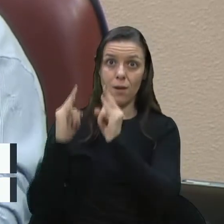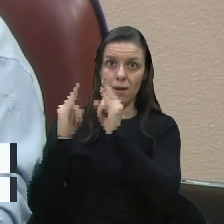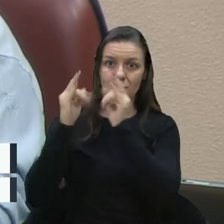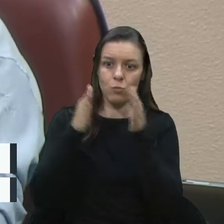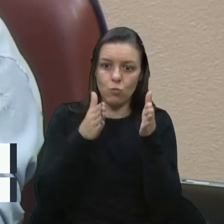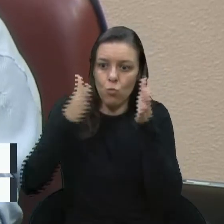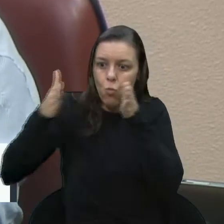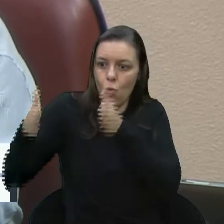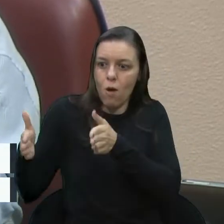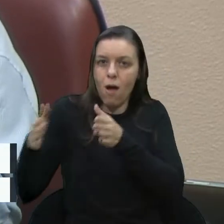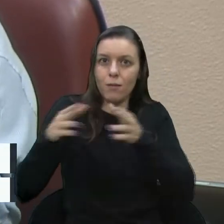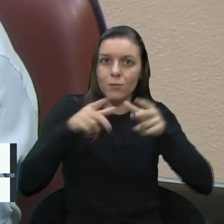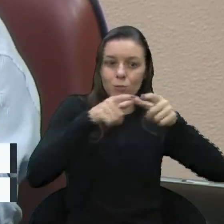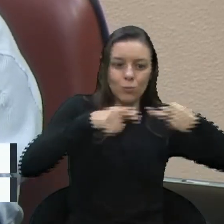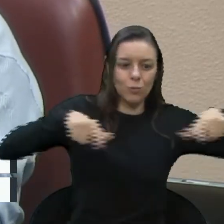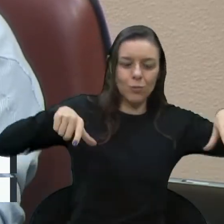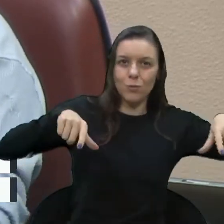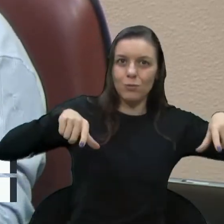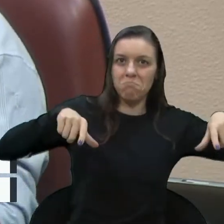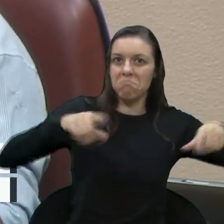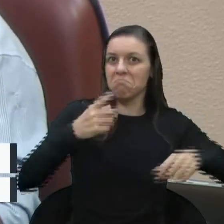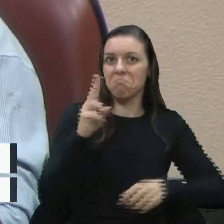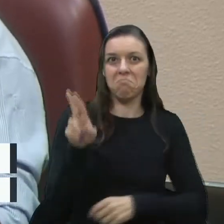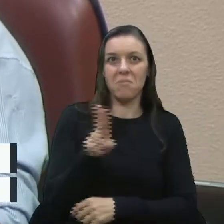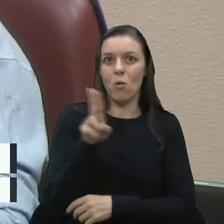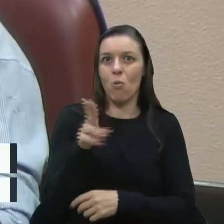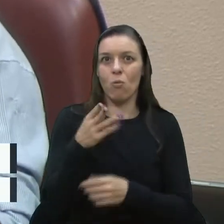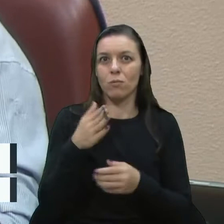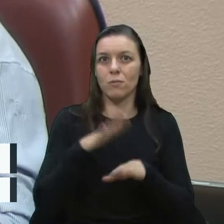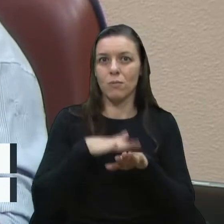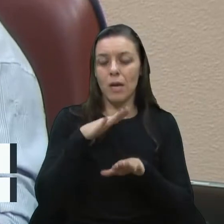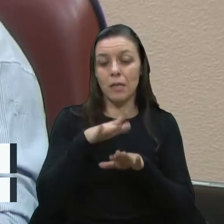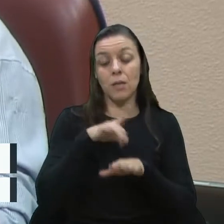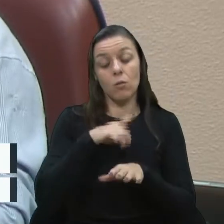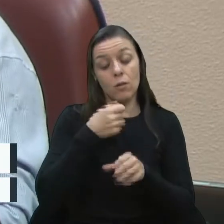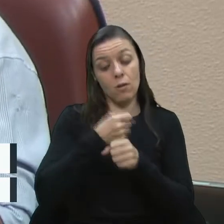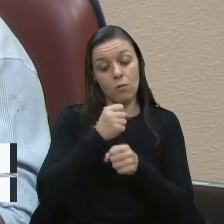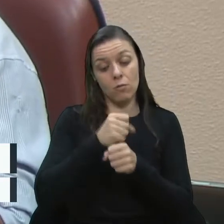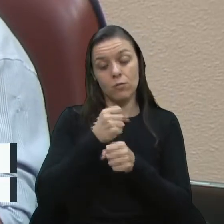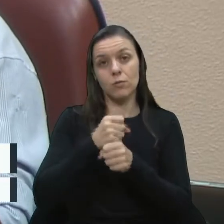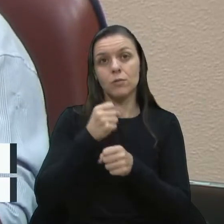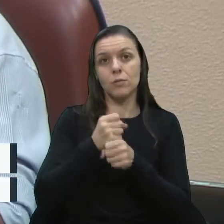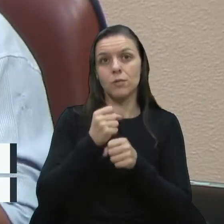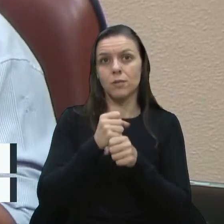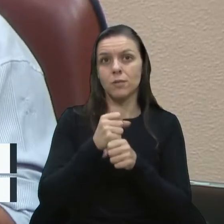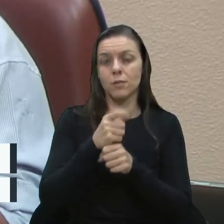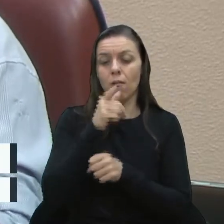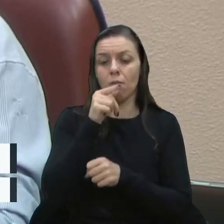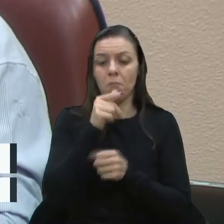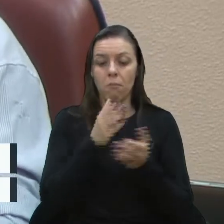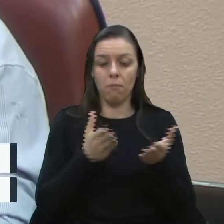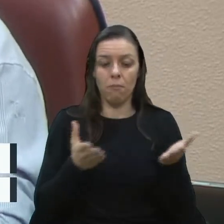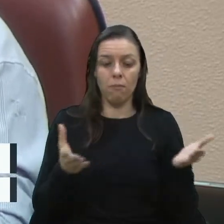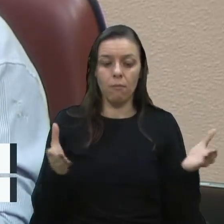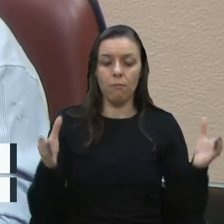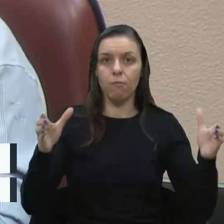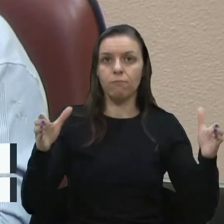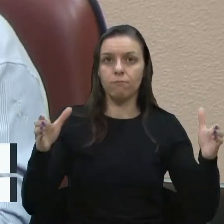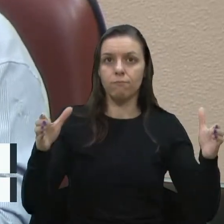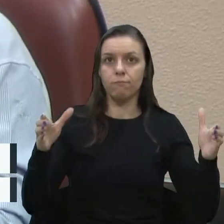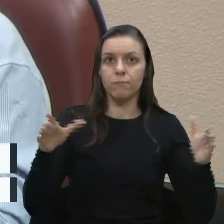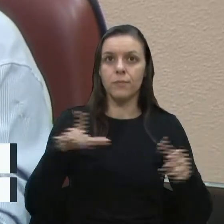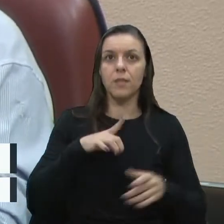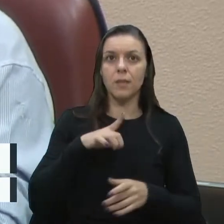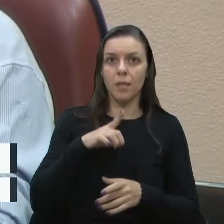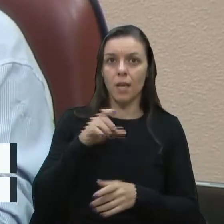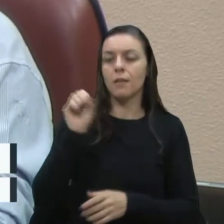o campo não se utiliza mais. Então, construção de piscinões, financiamentos para construções de piscinões. Tenho